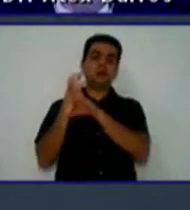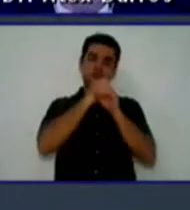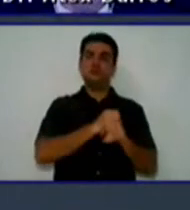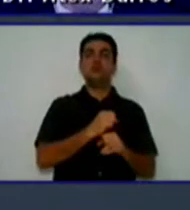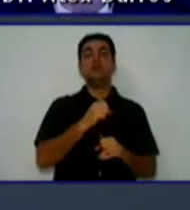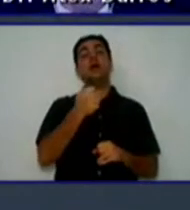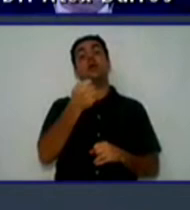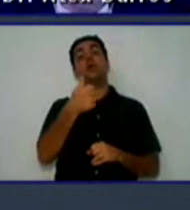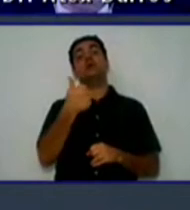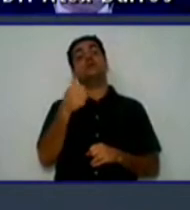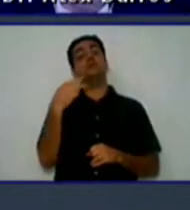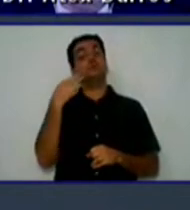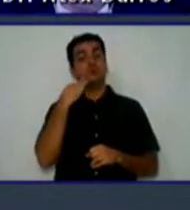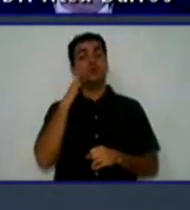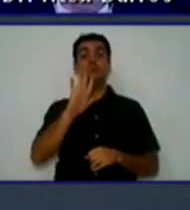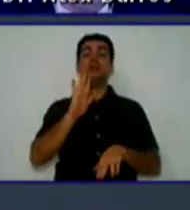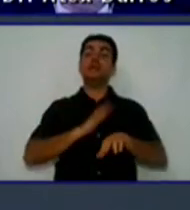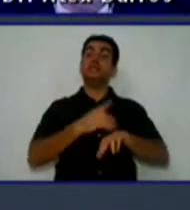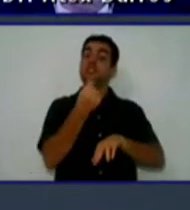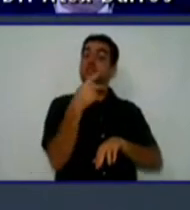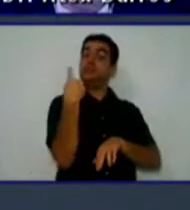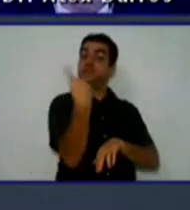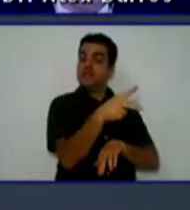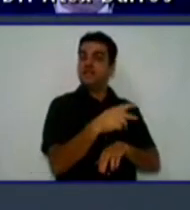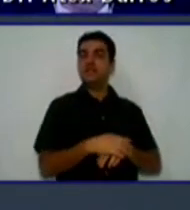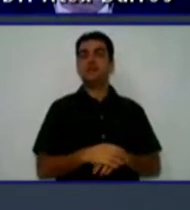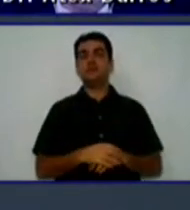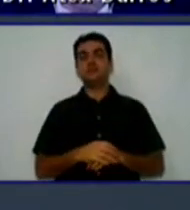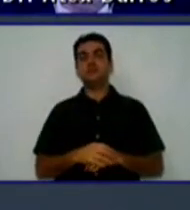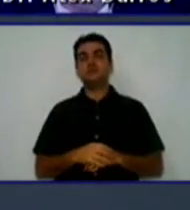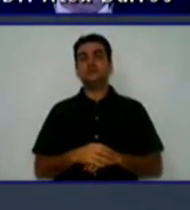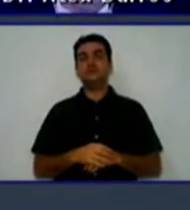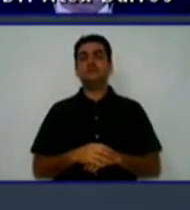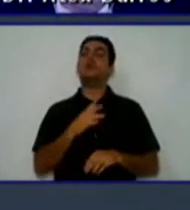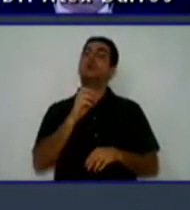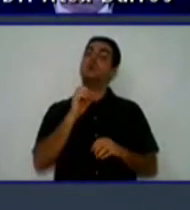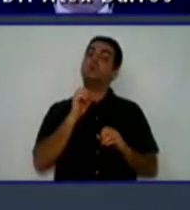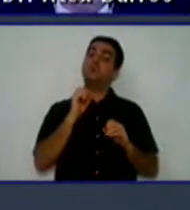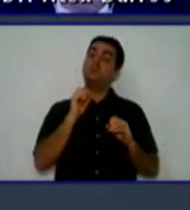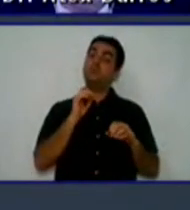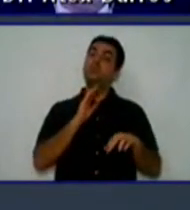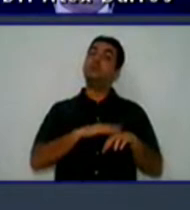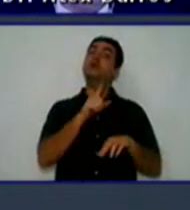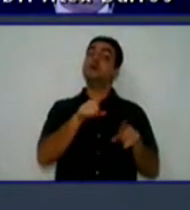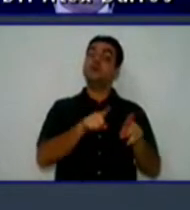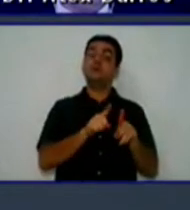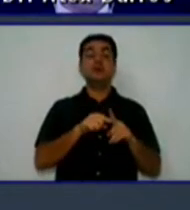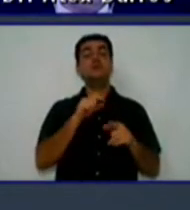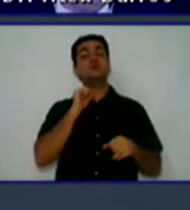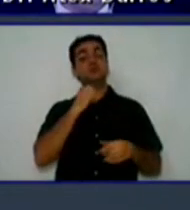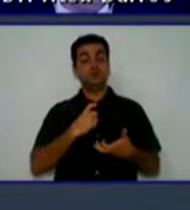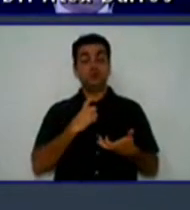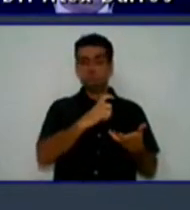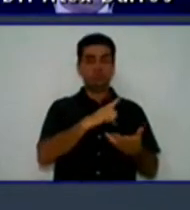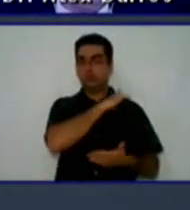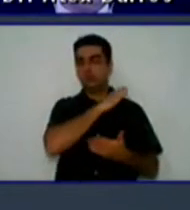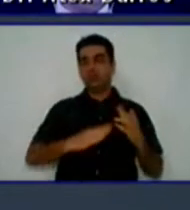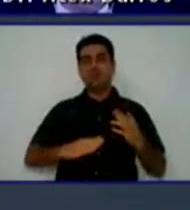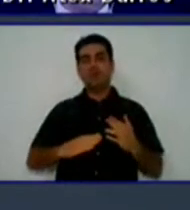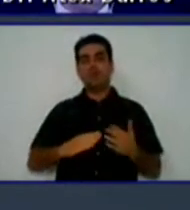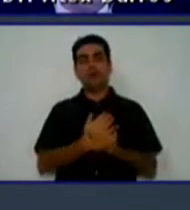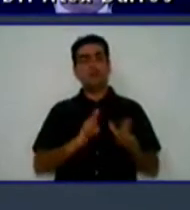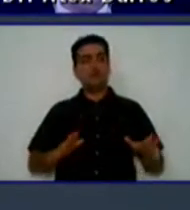só que com recursos próprios, né? Recursos é a suspensão, recursos próprios é a suspensão do repasse das cotas do fundo